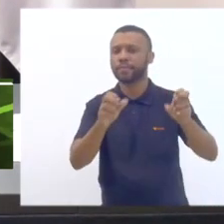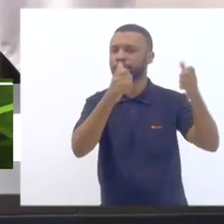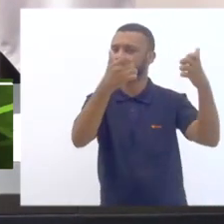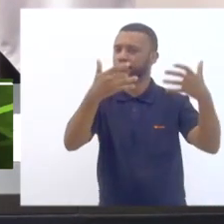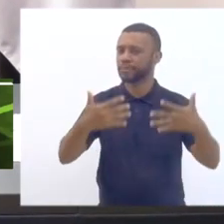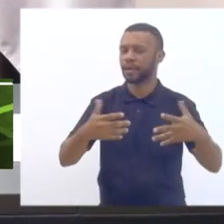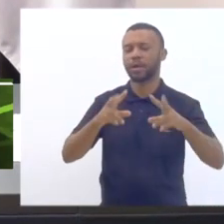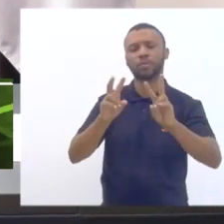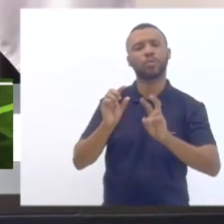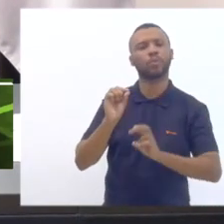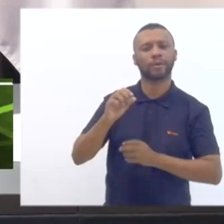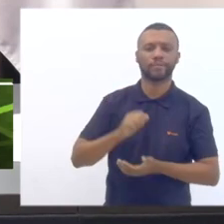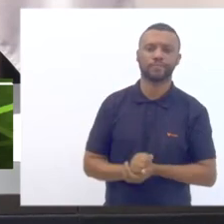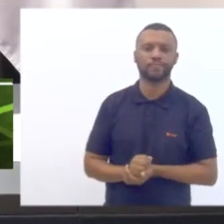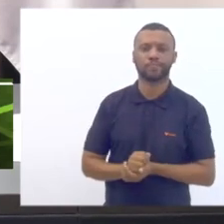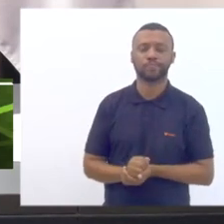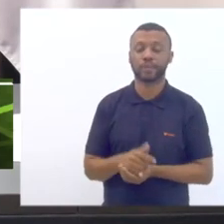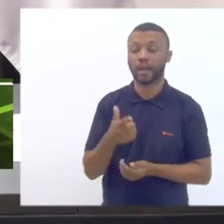eleição do presidente.